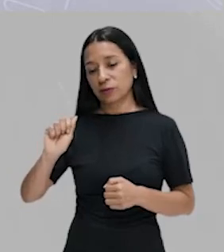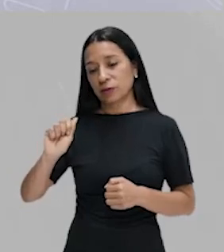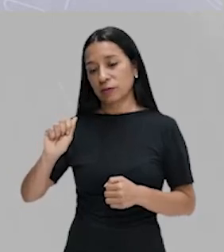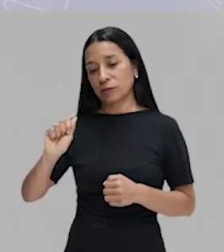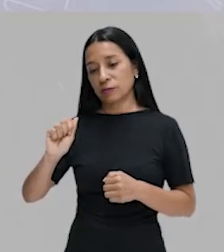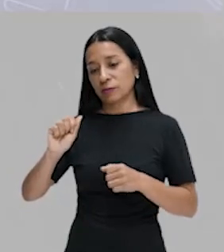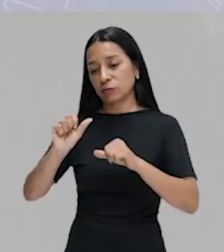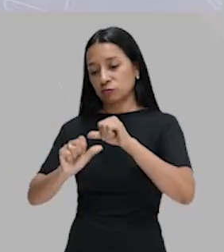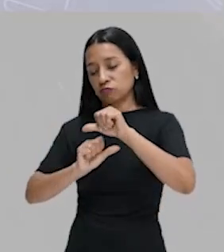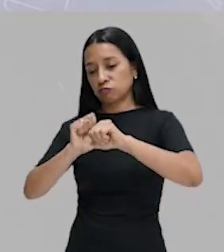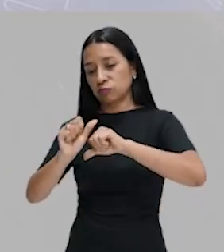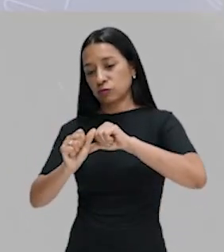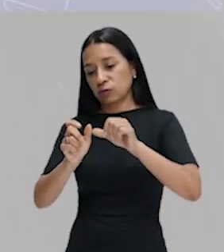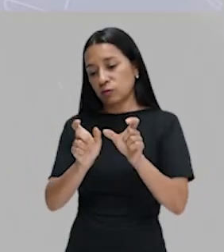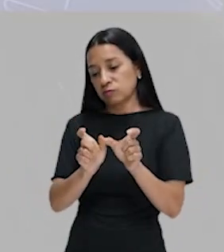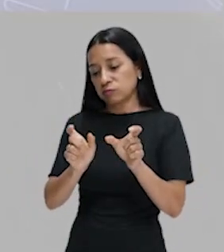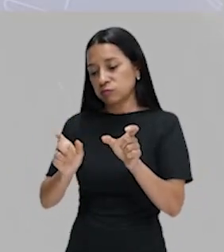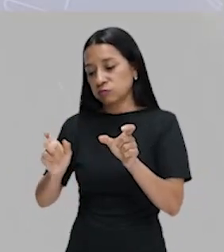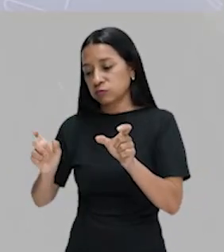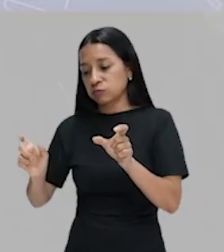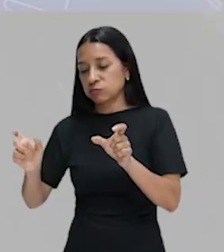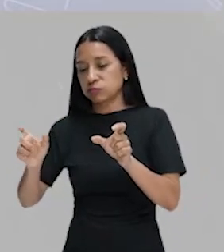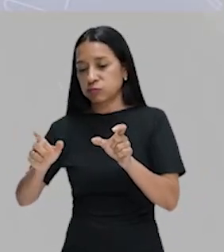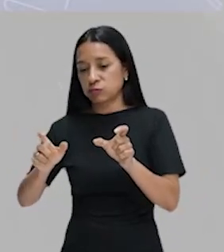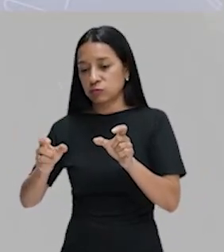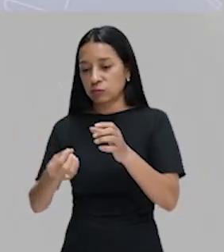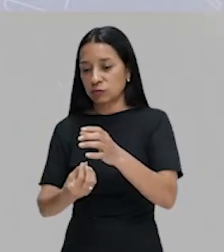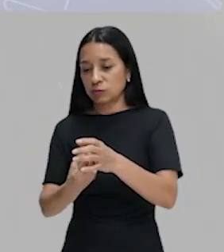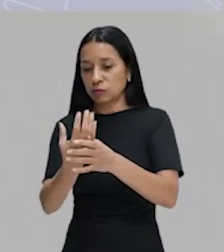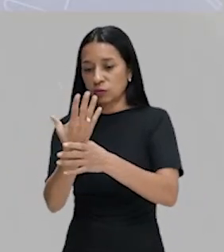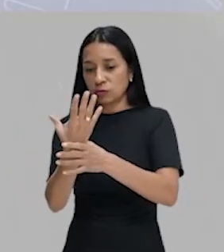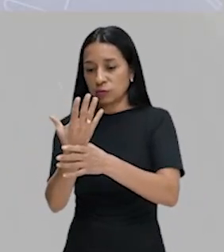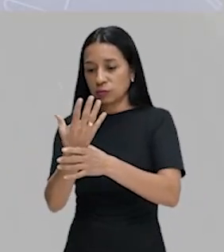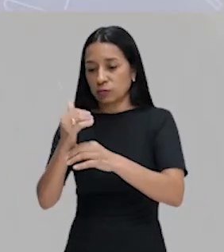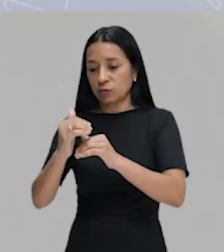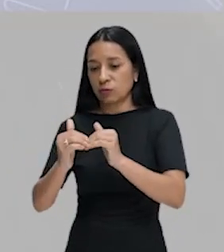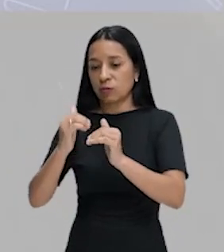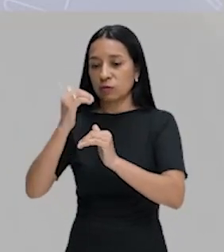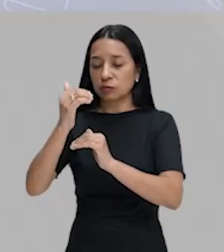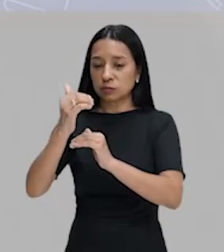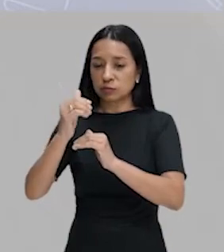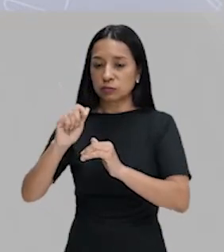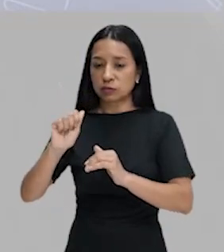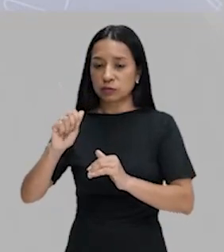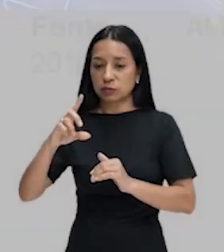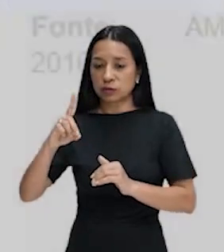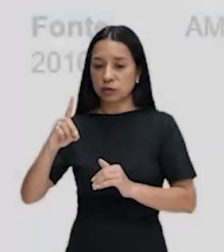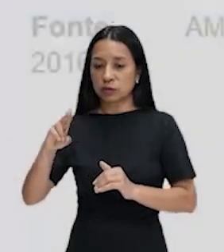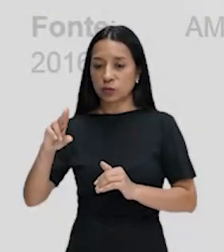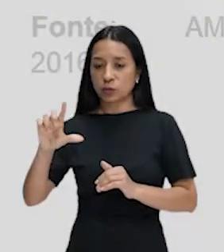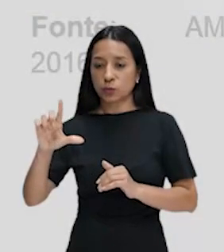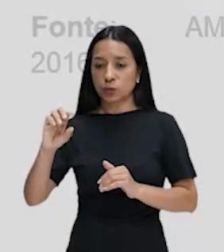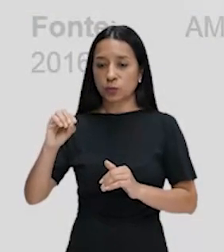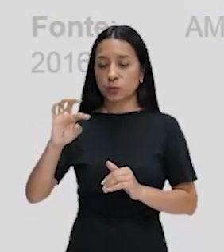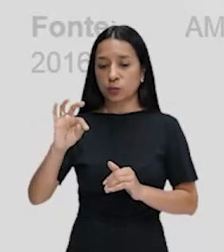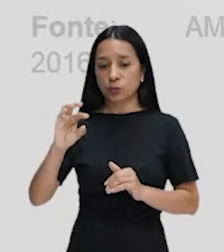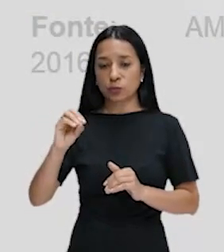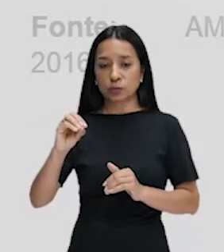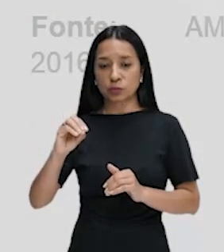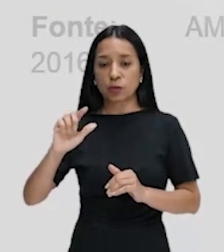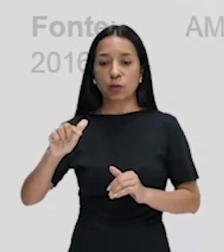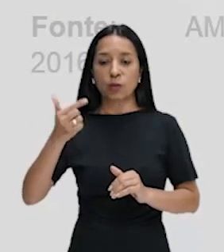o pólipo jovem, que vai originar o pólipo adulto. Tá? Aqui é um outro exemplo também de